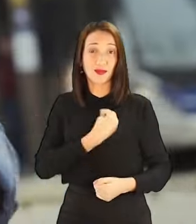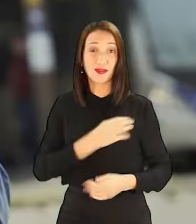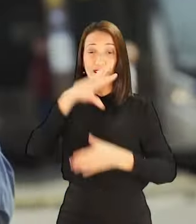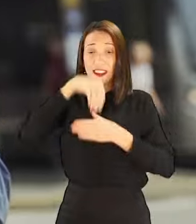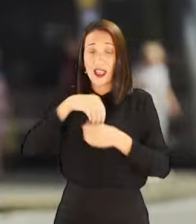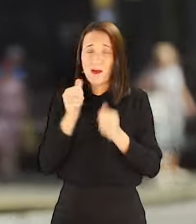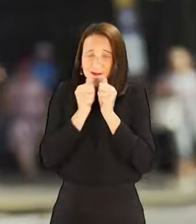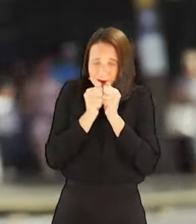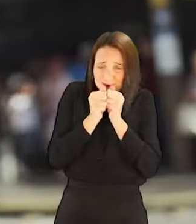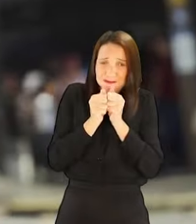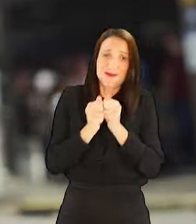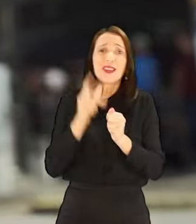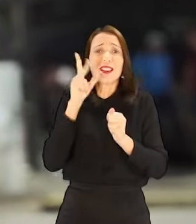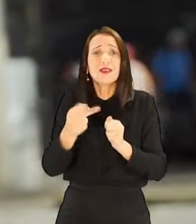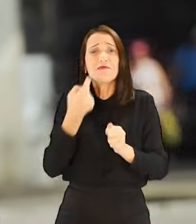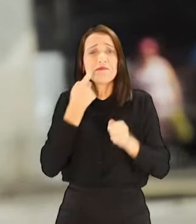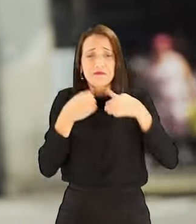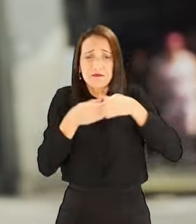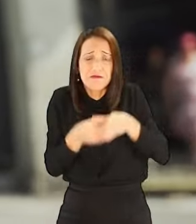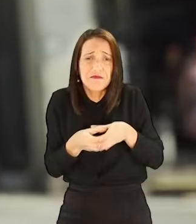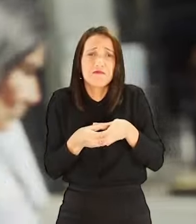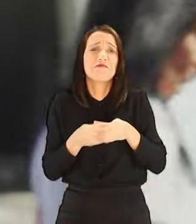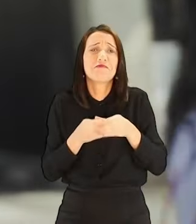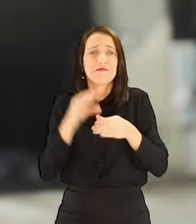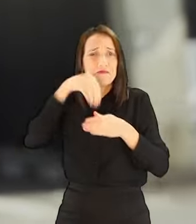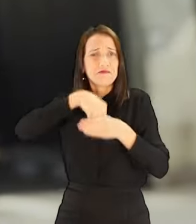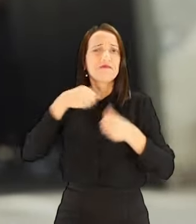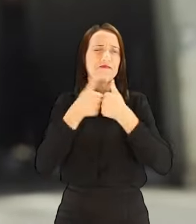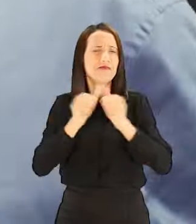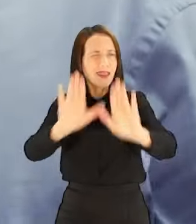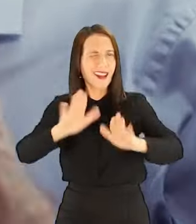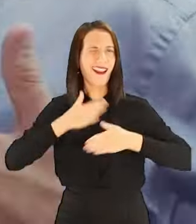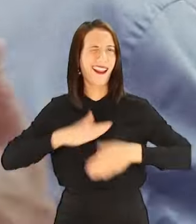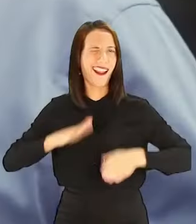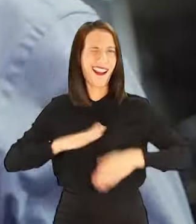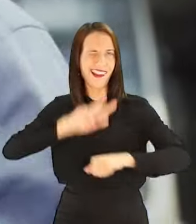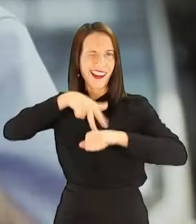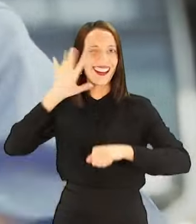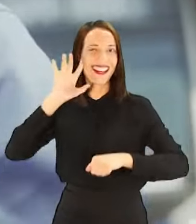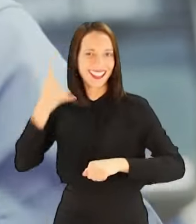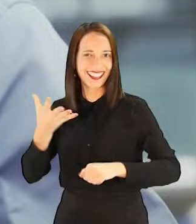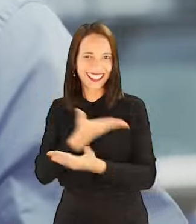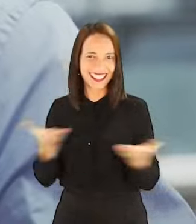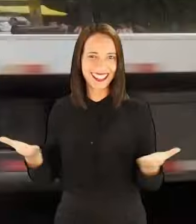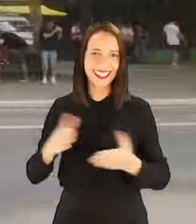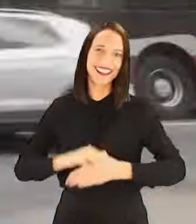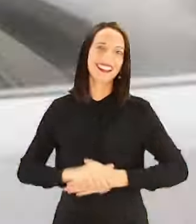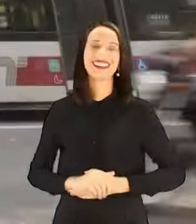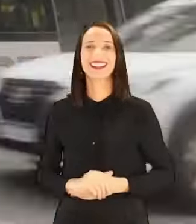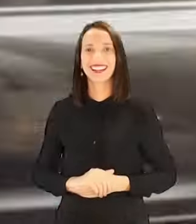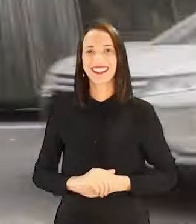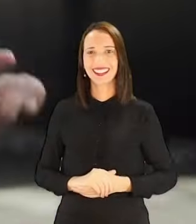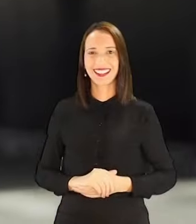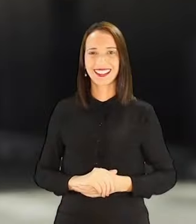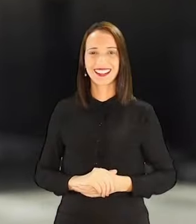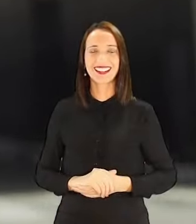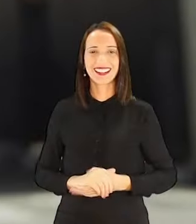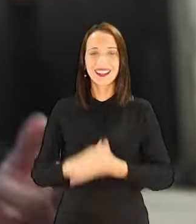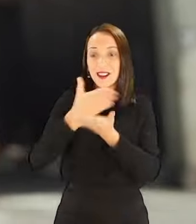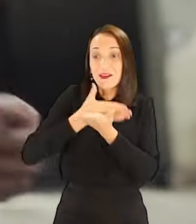da sua vida, apertado que nem sardinha em lata dentro do transporte. Mas calma, que eu vou resolver isso.